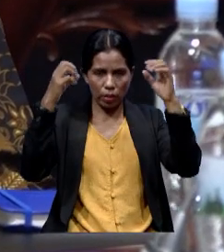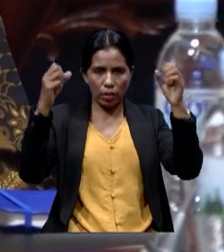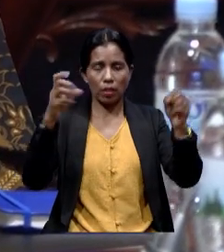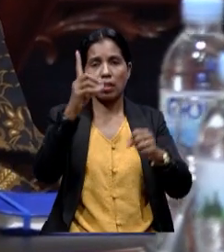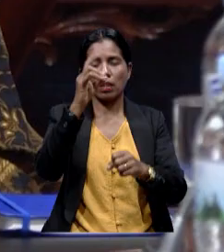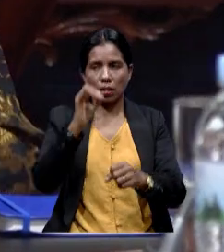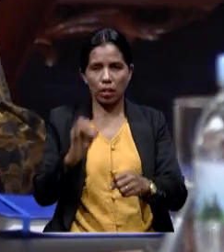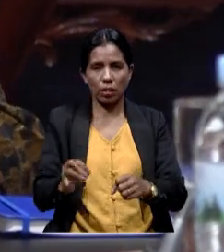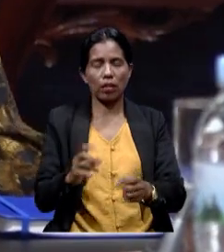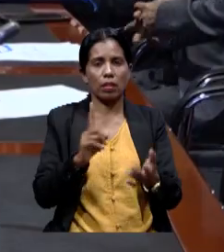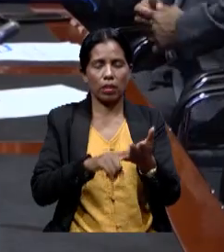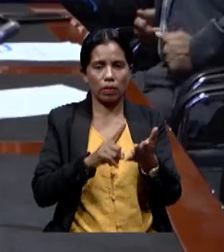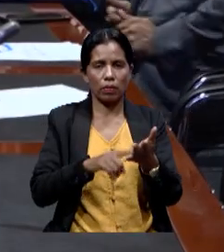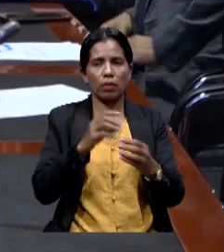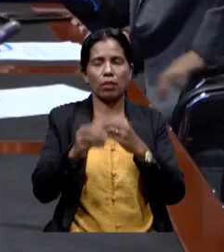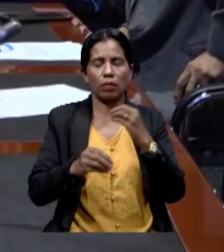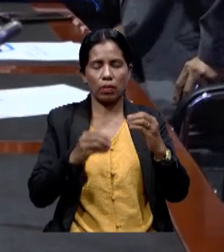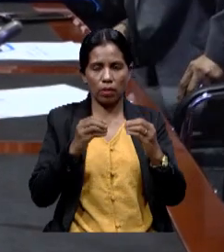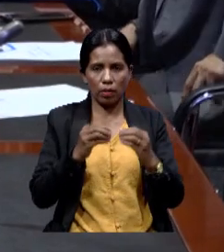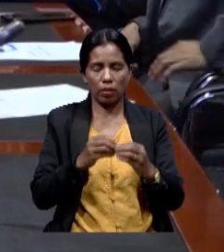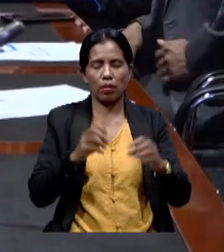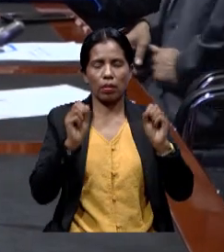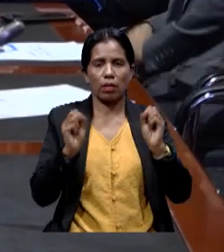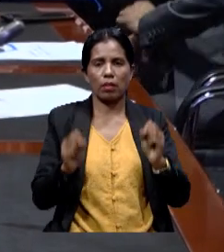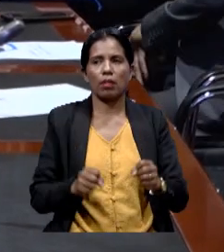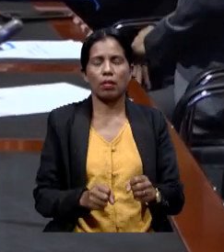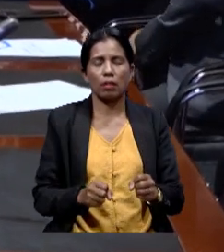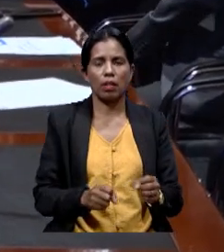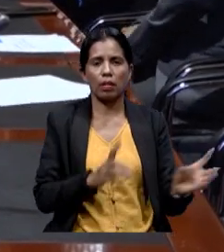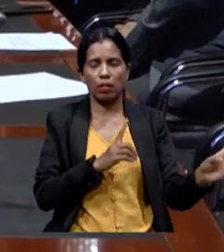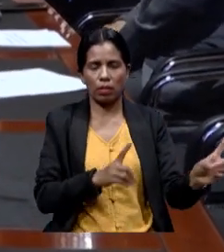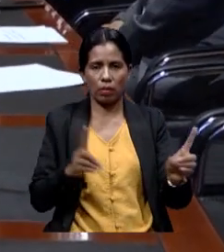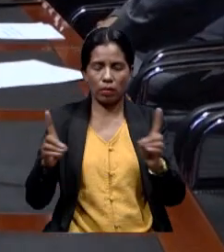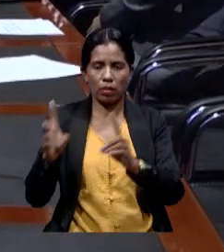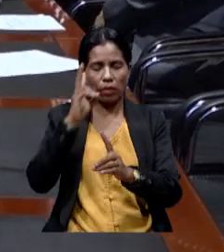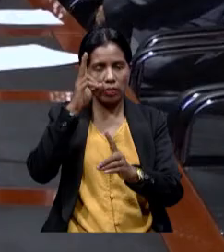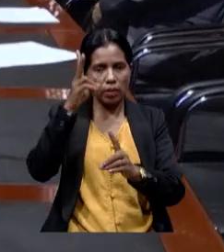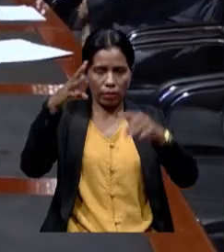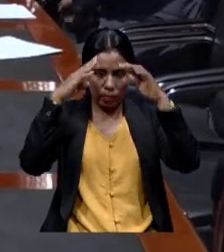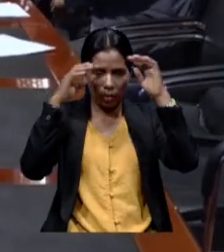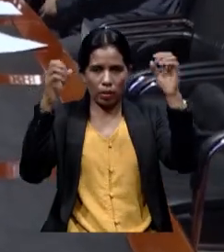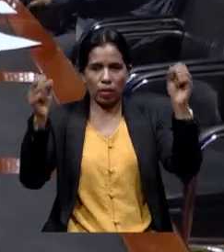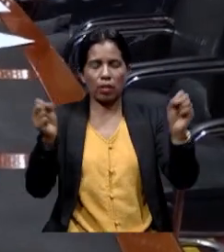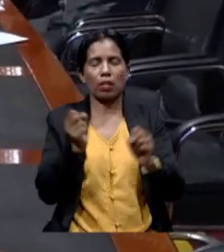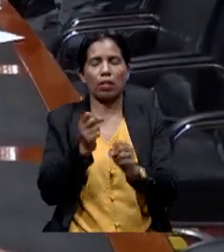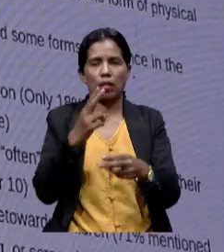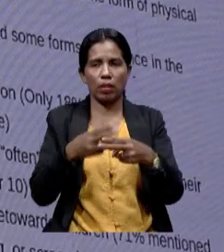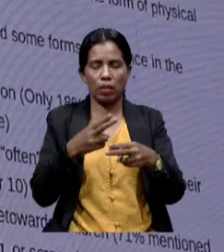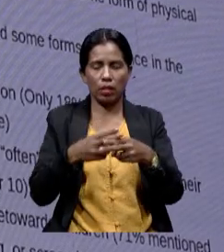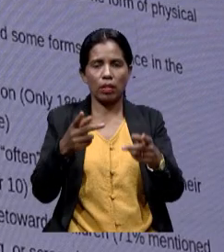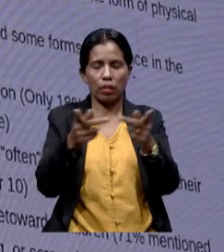Dili, onde discute com uma estratégia comprovativa no ato implementa visão presidencial na Behanaran